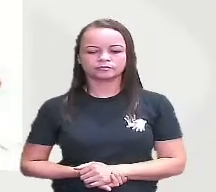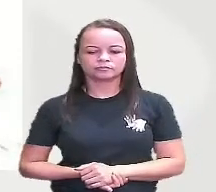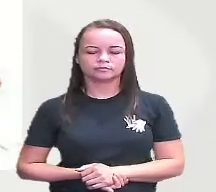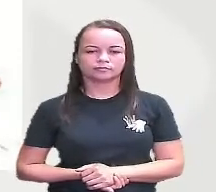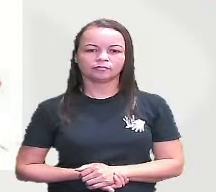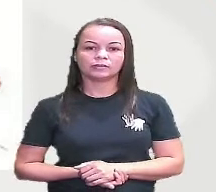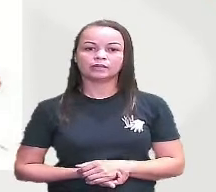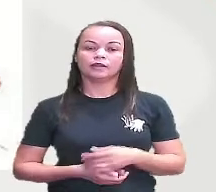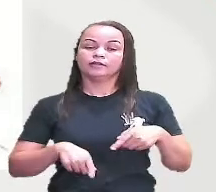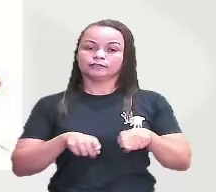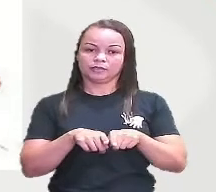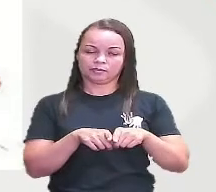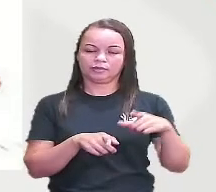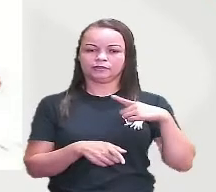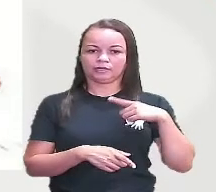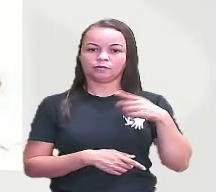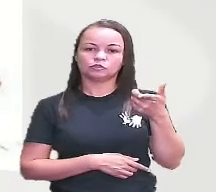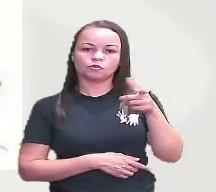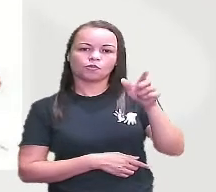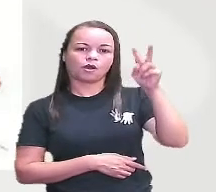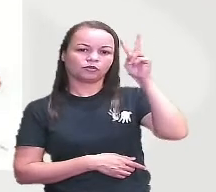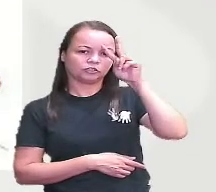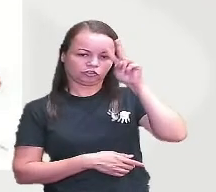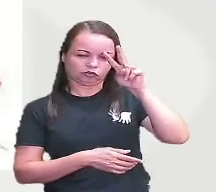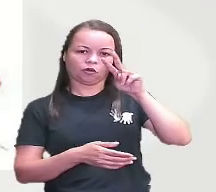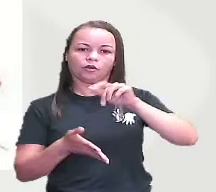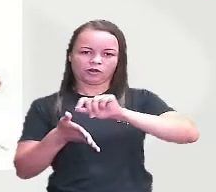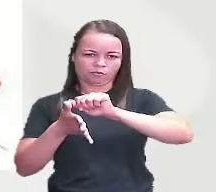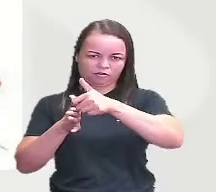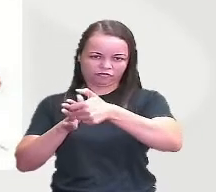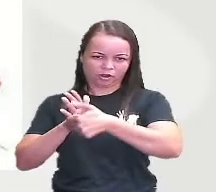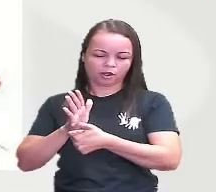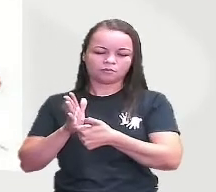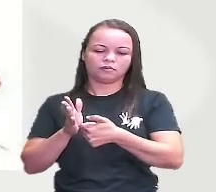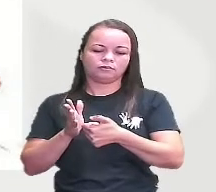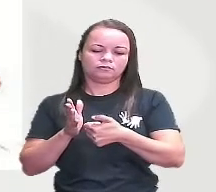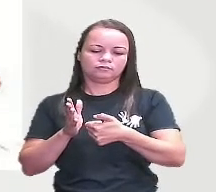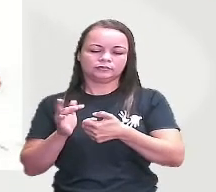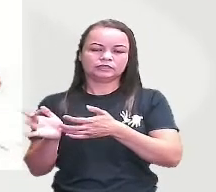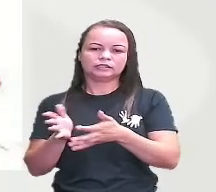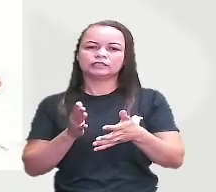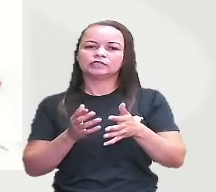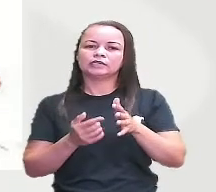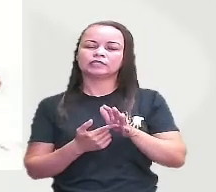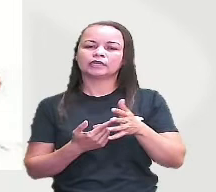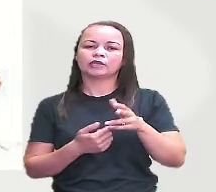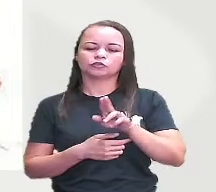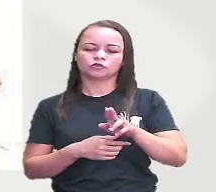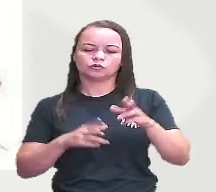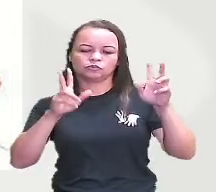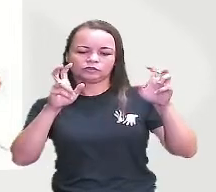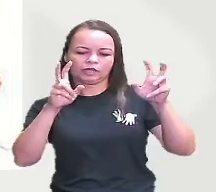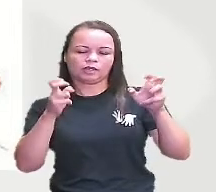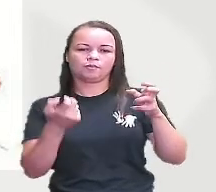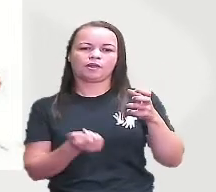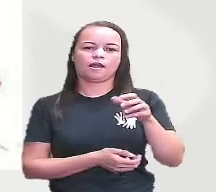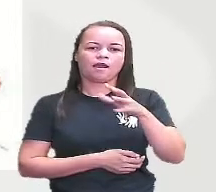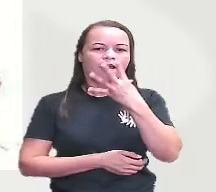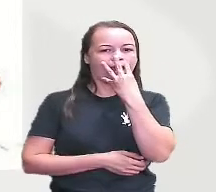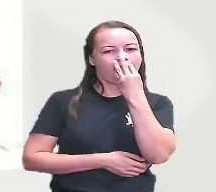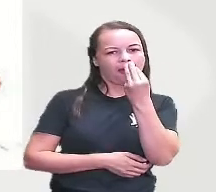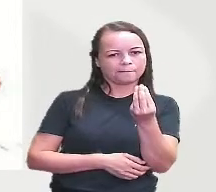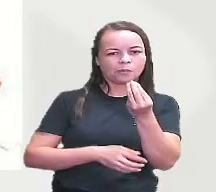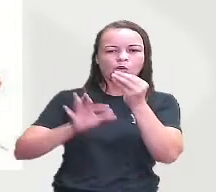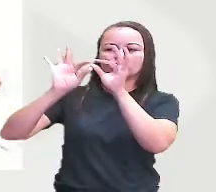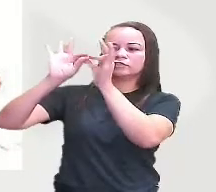Temos aqui uma história, uma outra fábula, tá? Que se chama A Raposa e as Uvas.